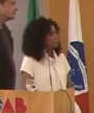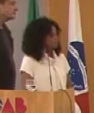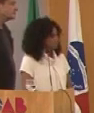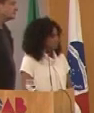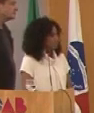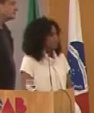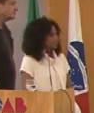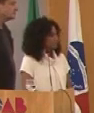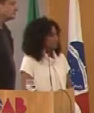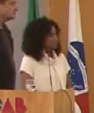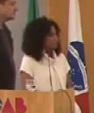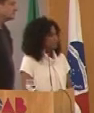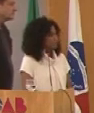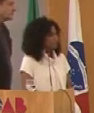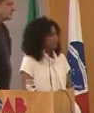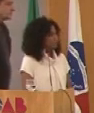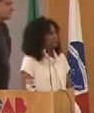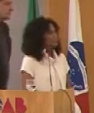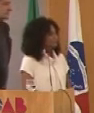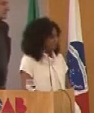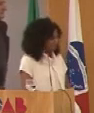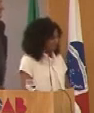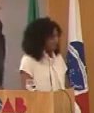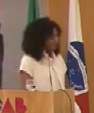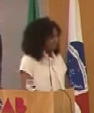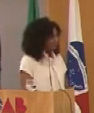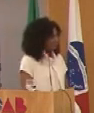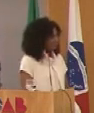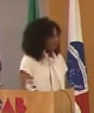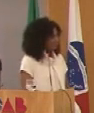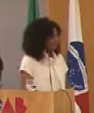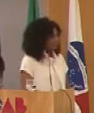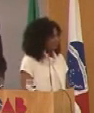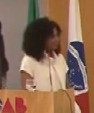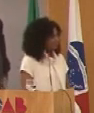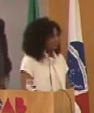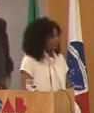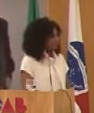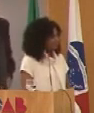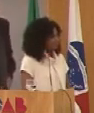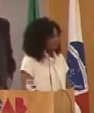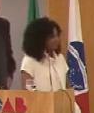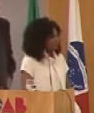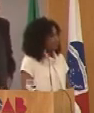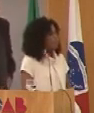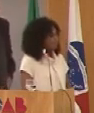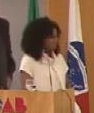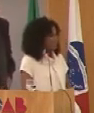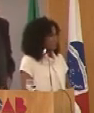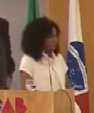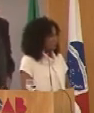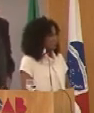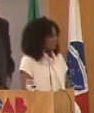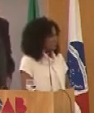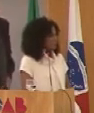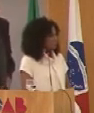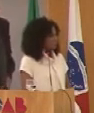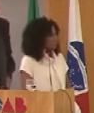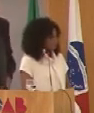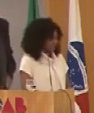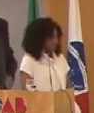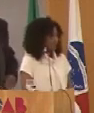mais justa. Vamos esperançar. E coloco aqui, então, o nosso compromisso incondicional a